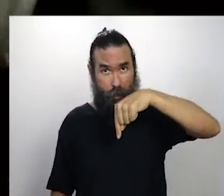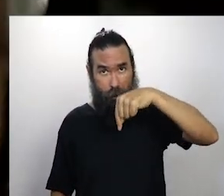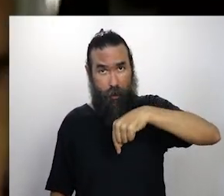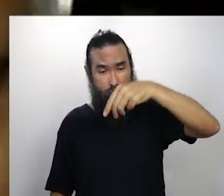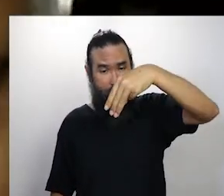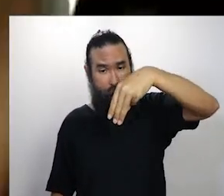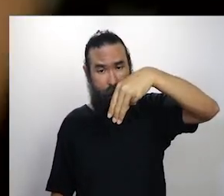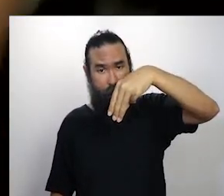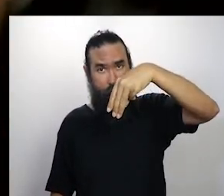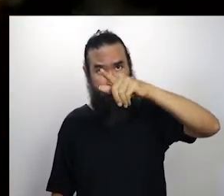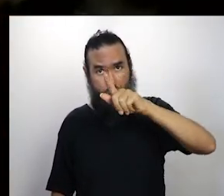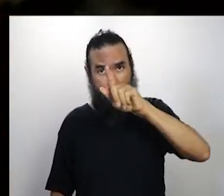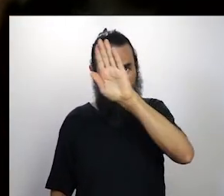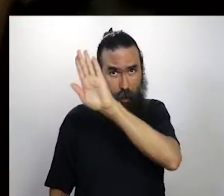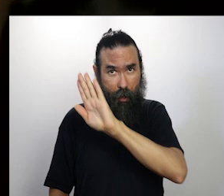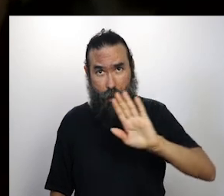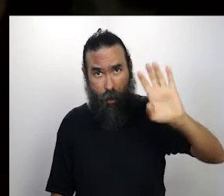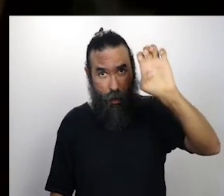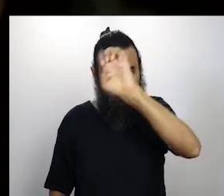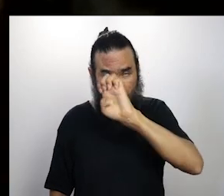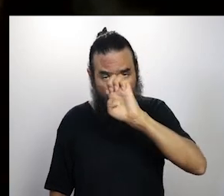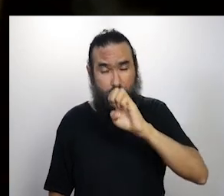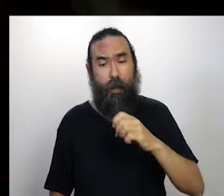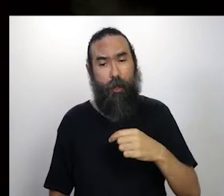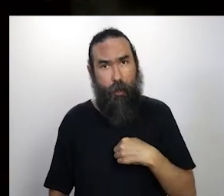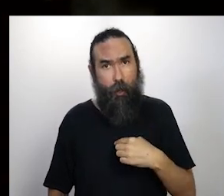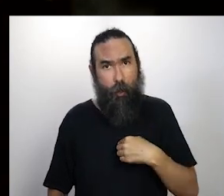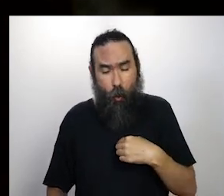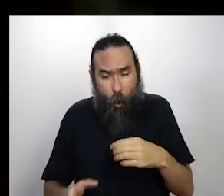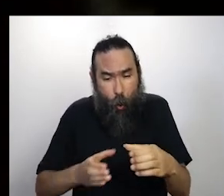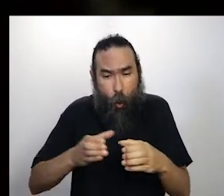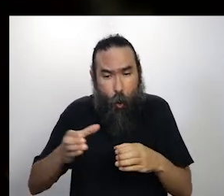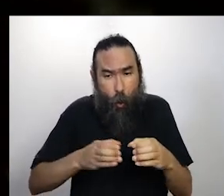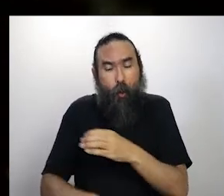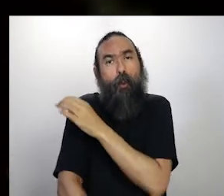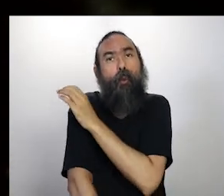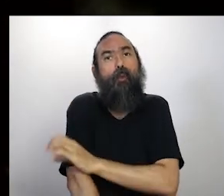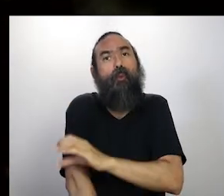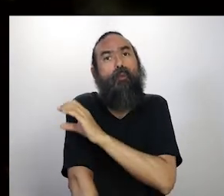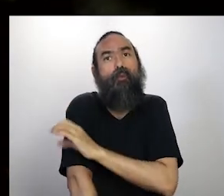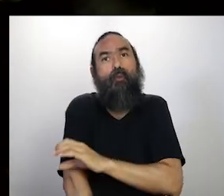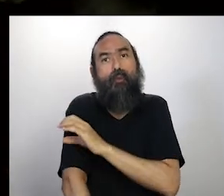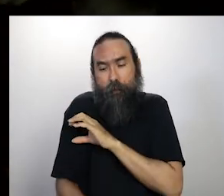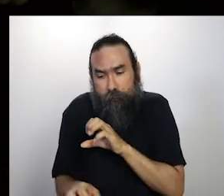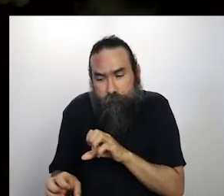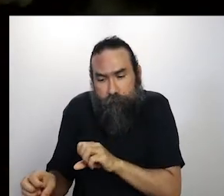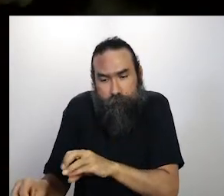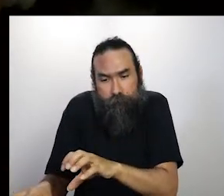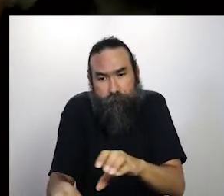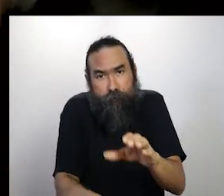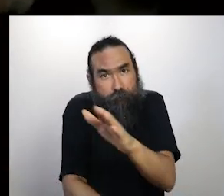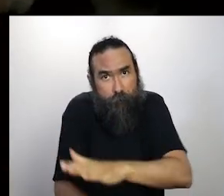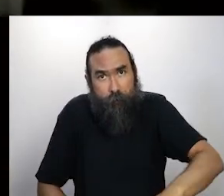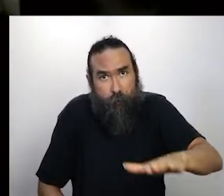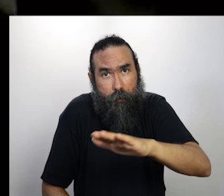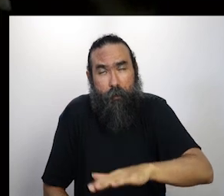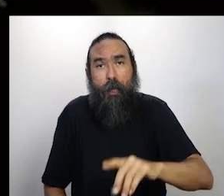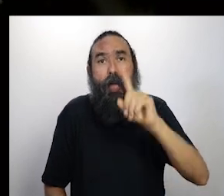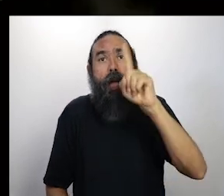Minas Gerais, eu coordeno um curso de extensão pedagógica voltada para a questão da cultura